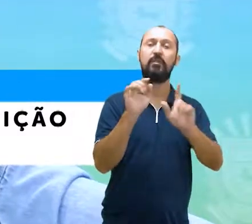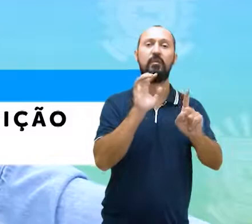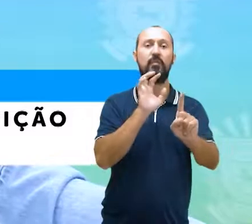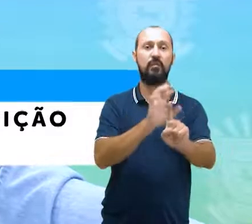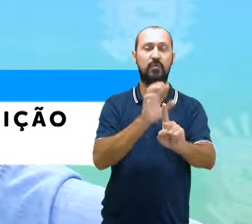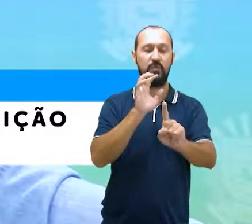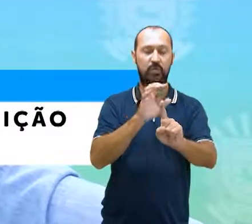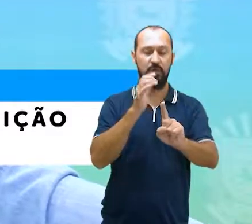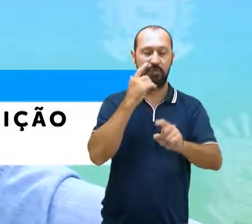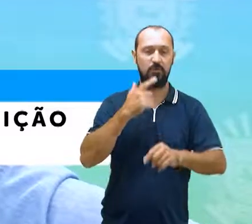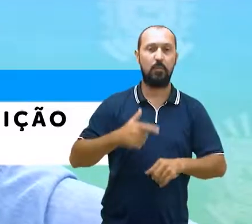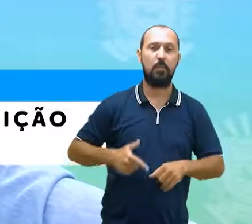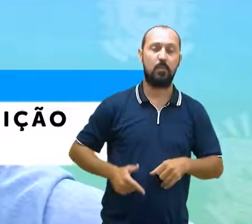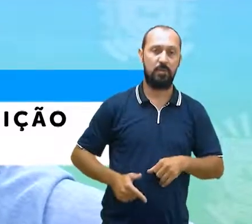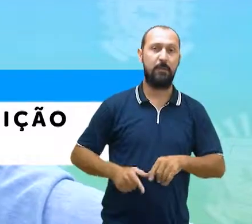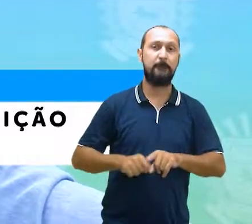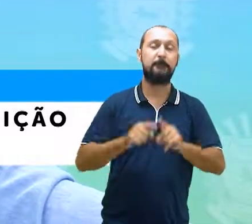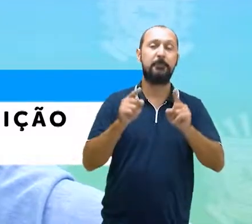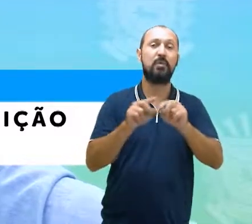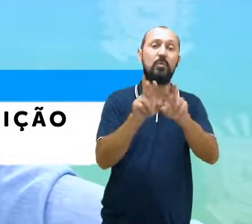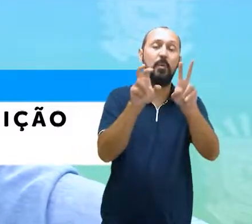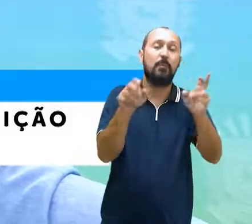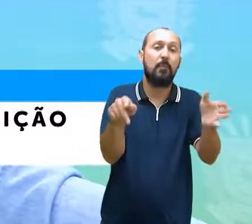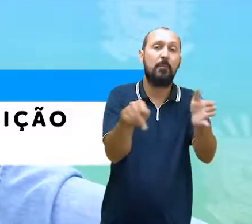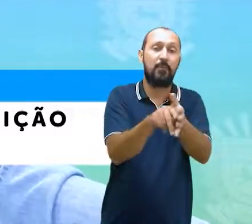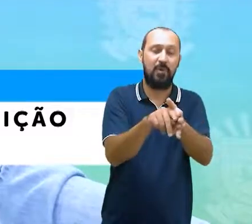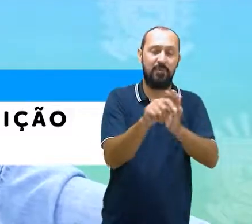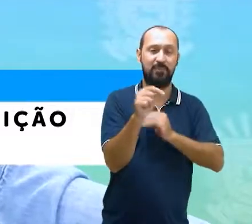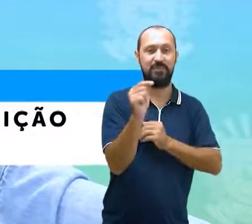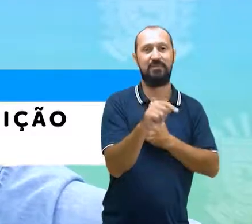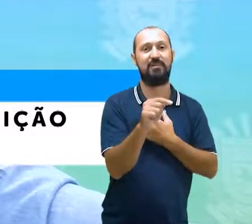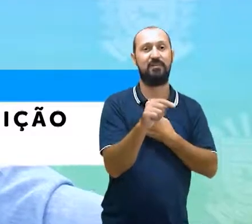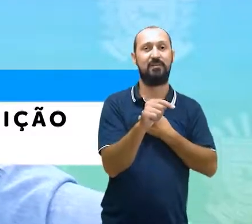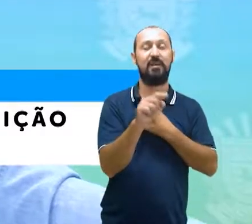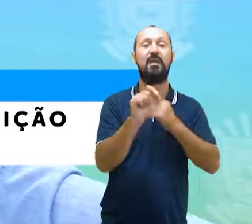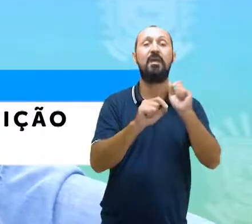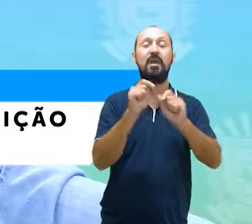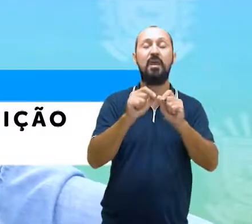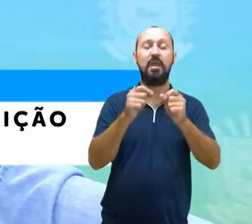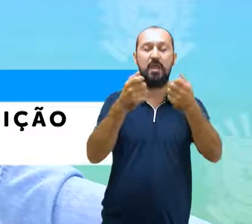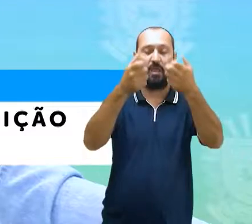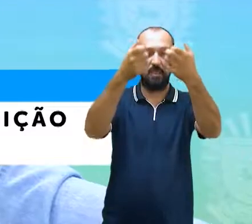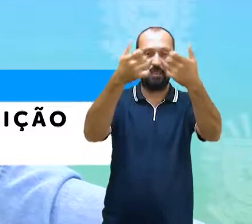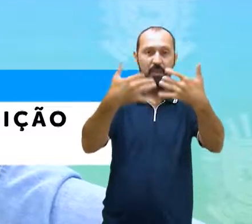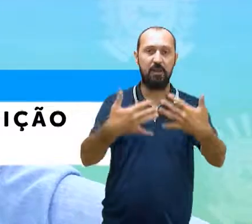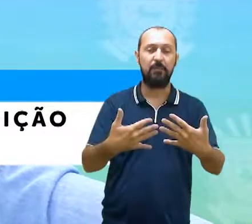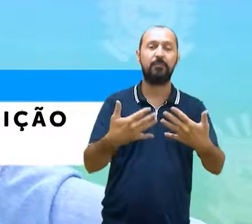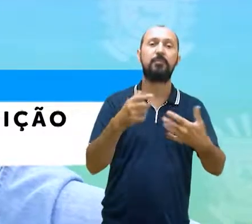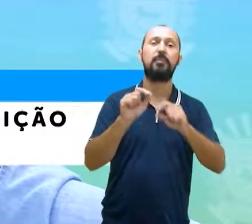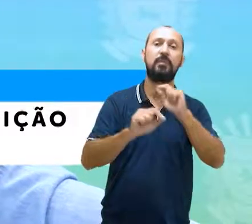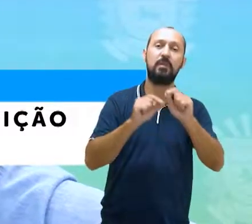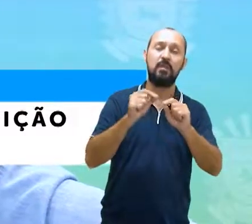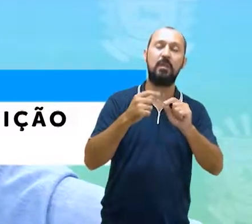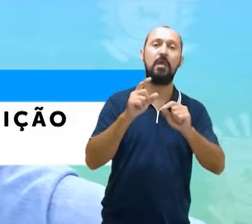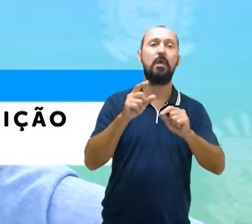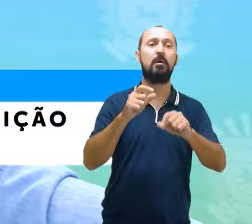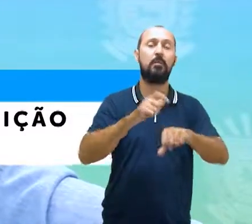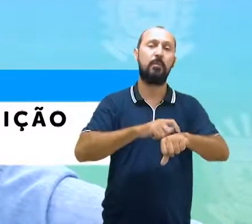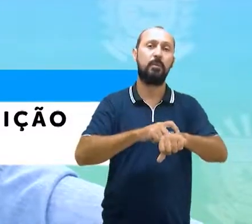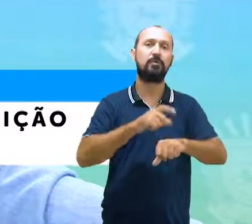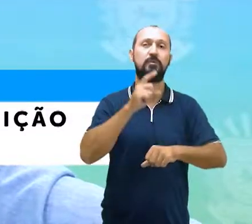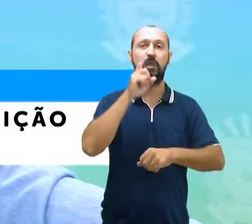ele vai ter influência no porte de armas, mas ele não trata do porte de armas, ele trata de declarar